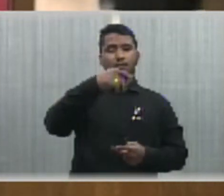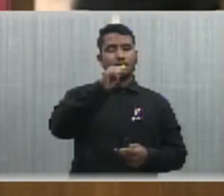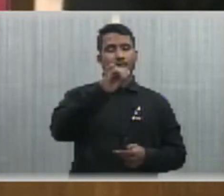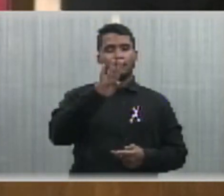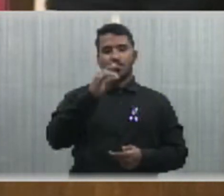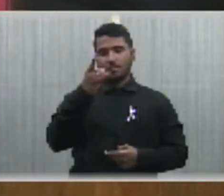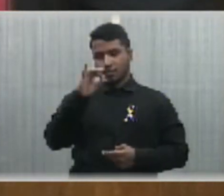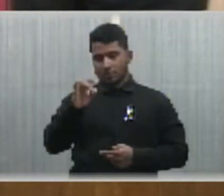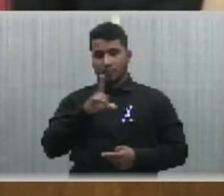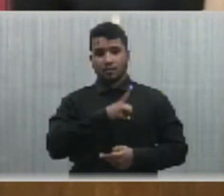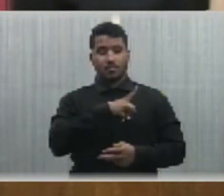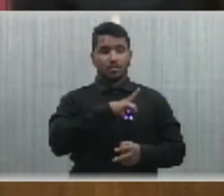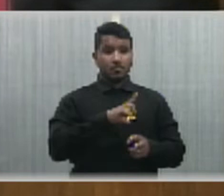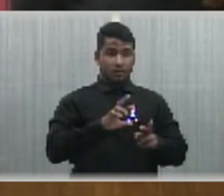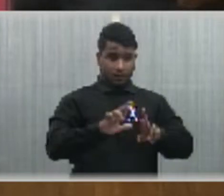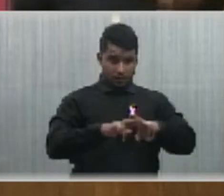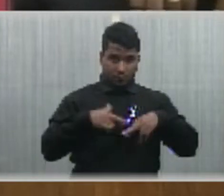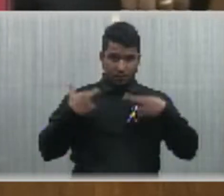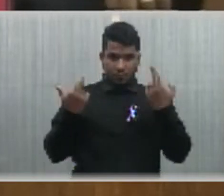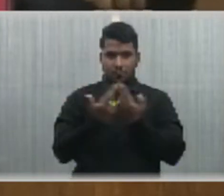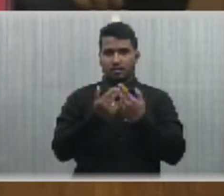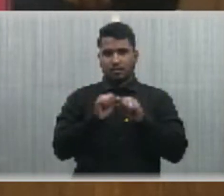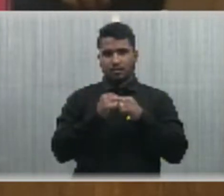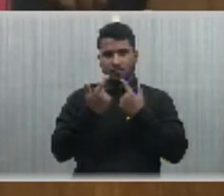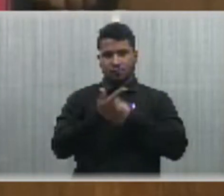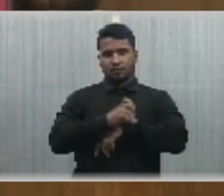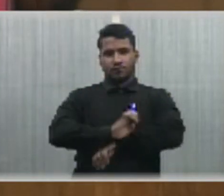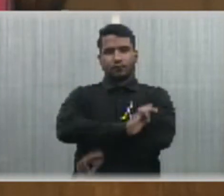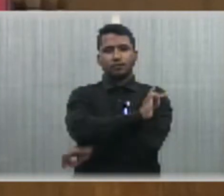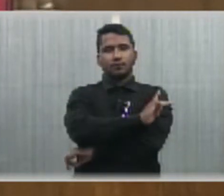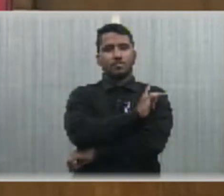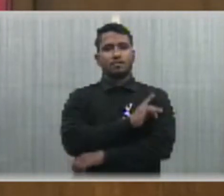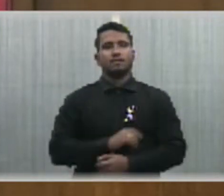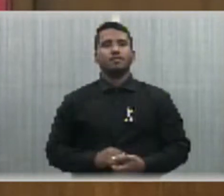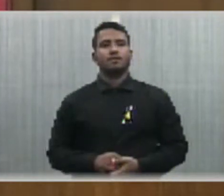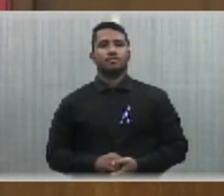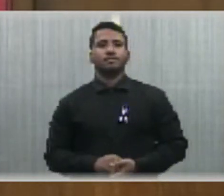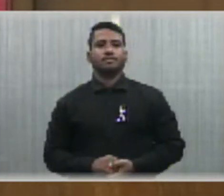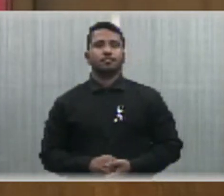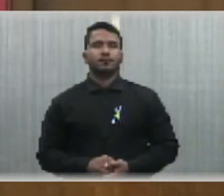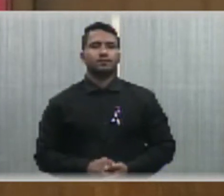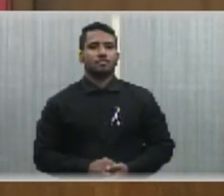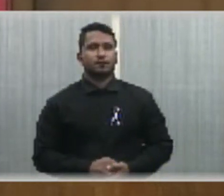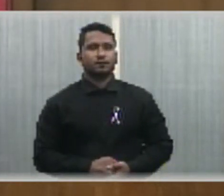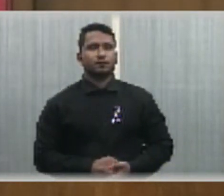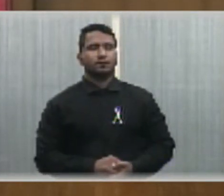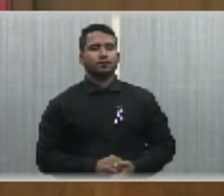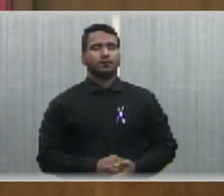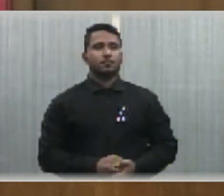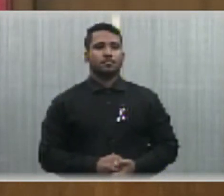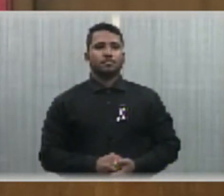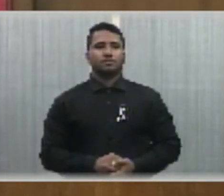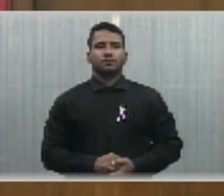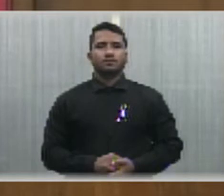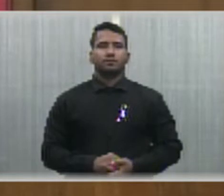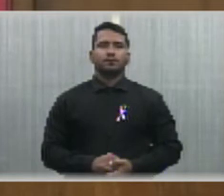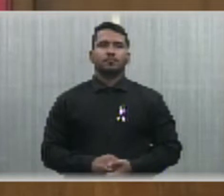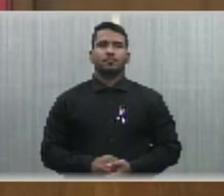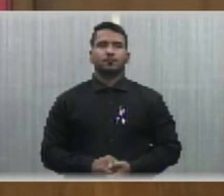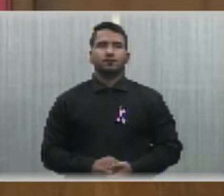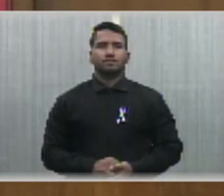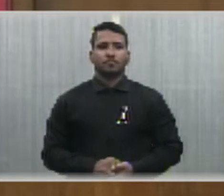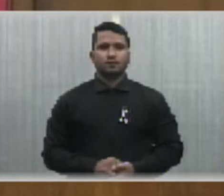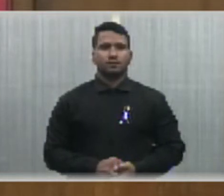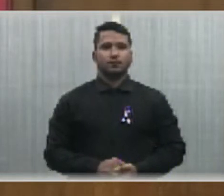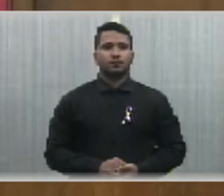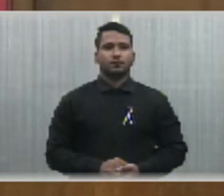a 16ª sessão extraordinária da 4ª sessão legislativa da 19ª legislatura